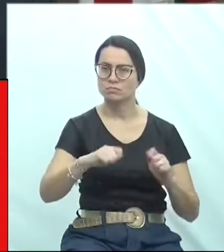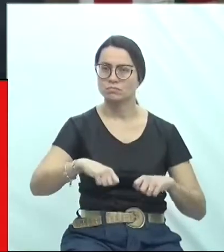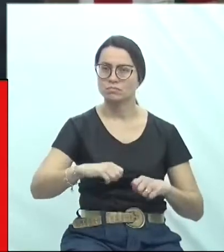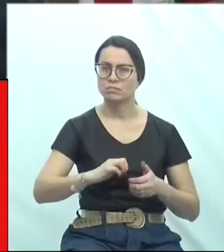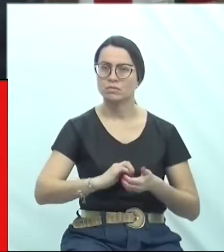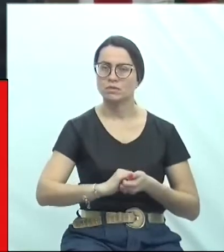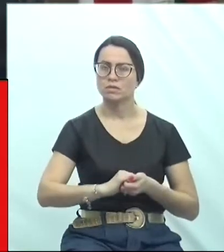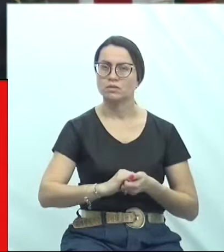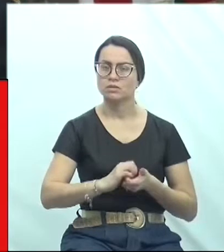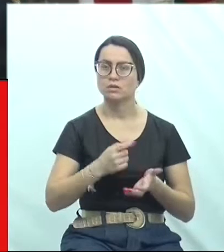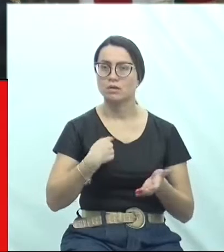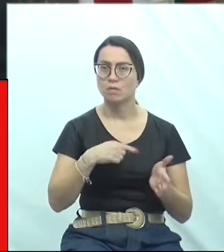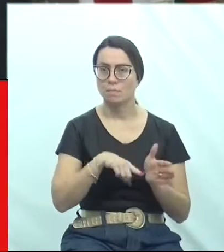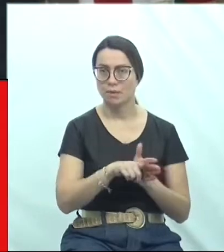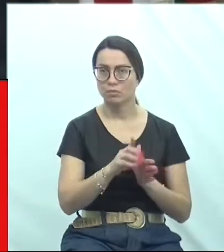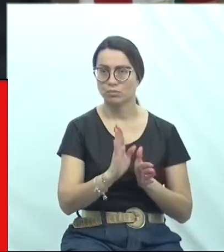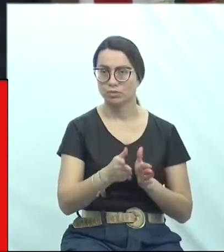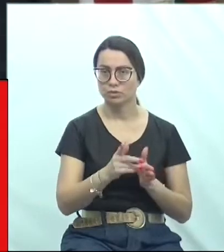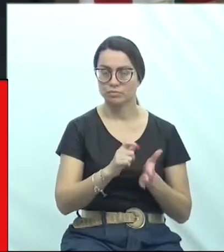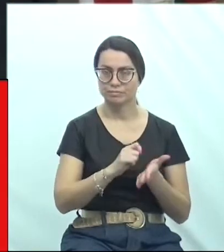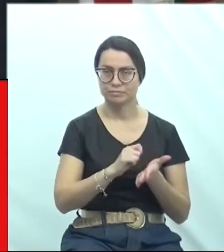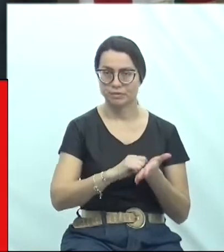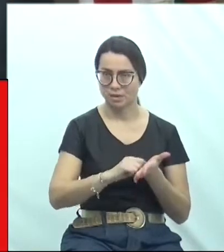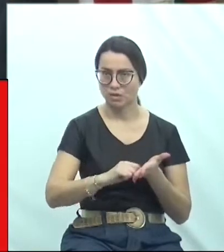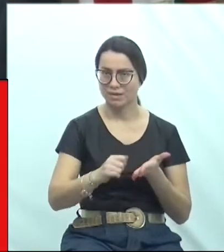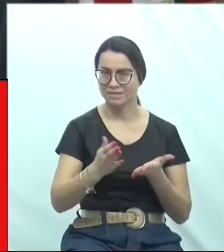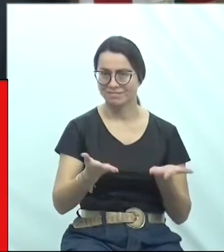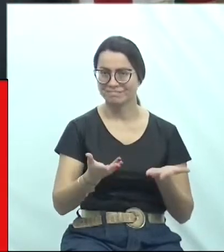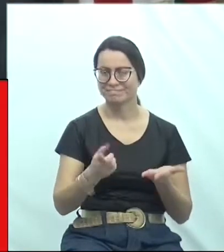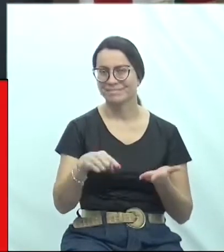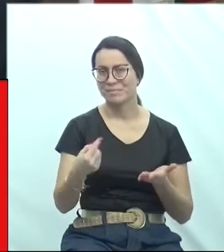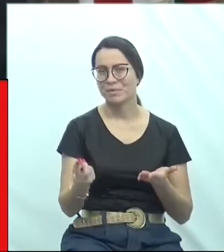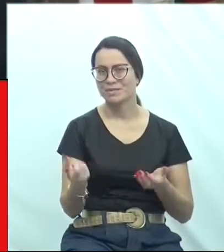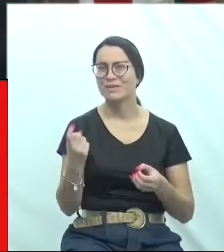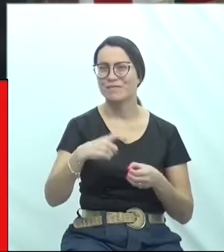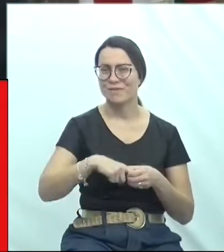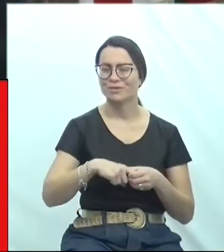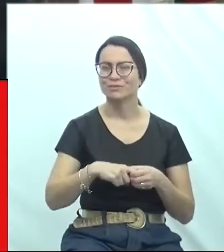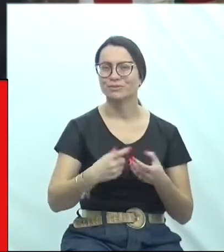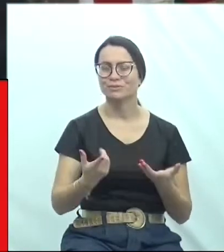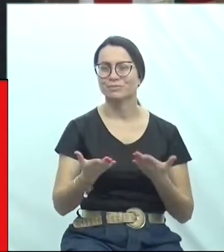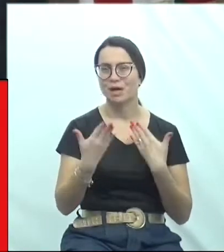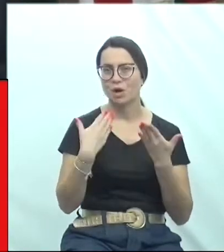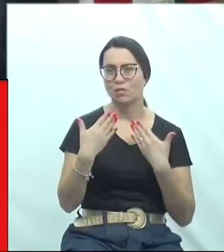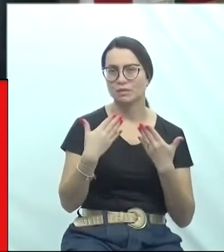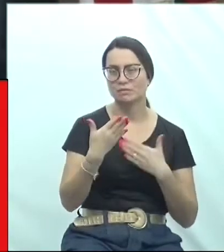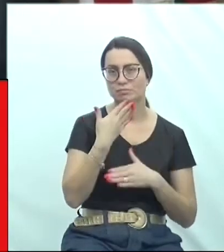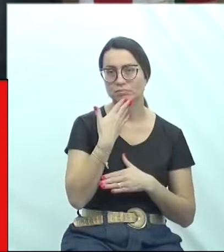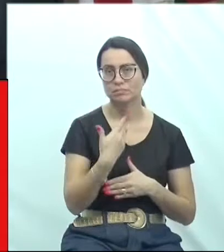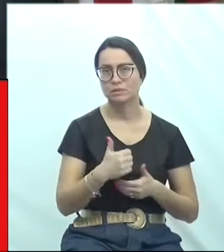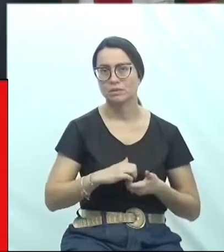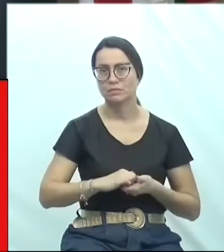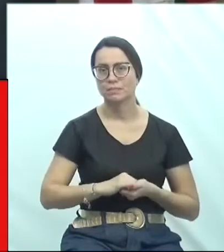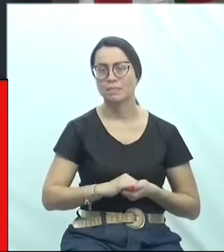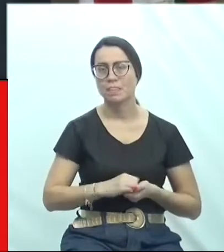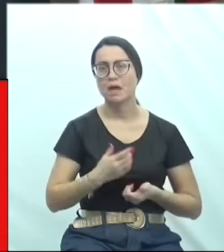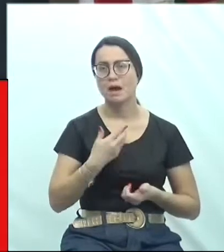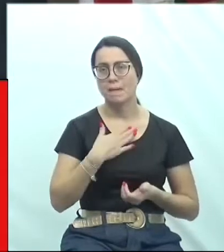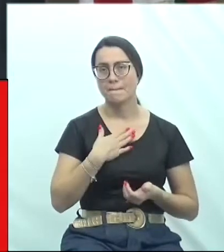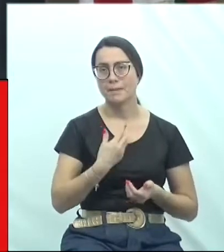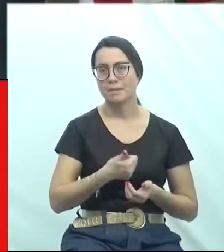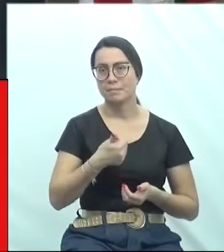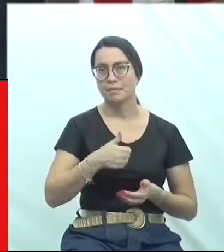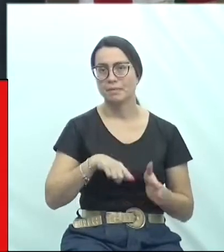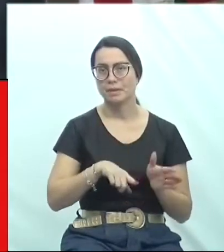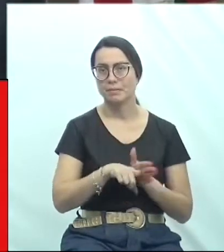uma perguntinha e depois eu volto à tribuna para nós fazermos um debate mais acalorado. A minha primeira pergunta,